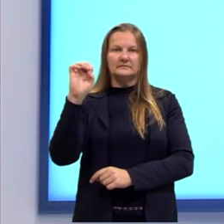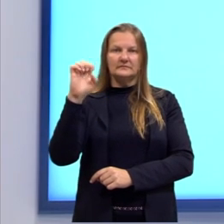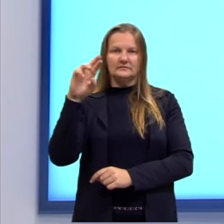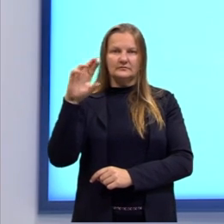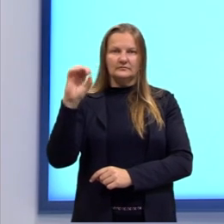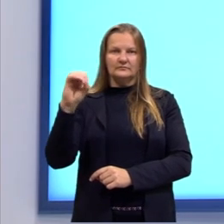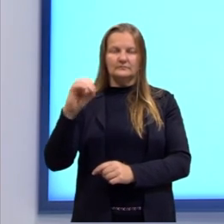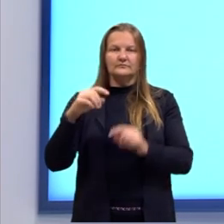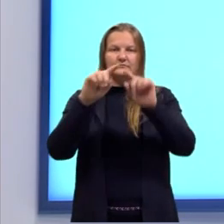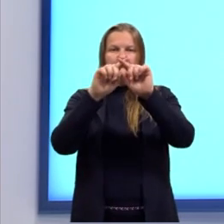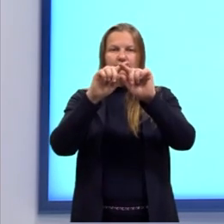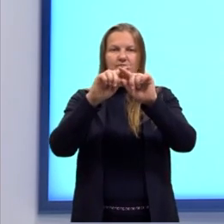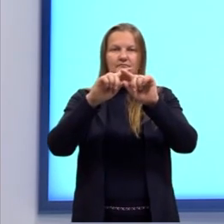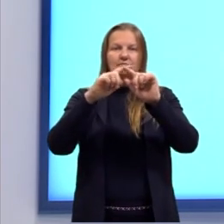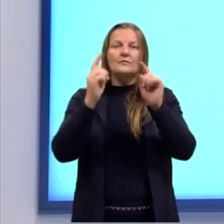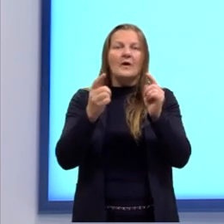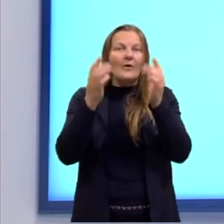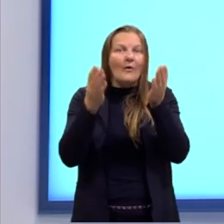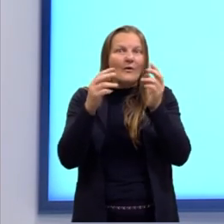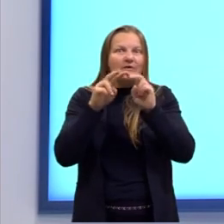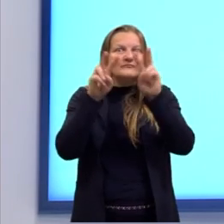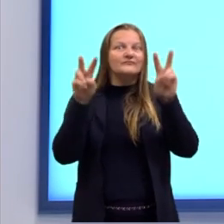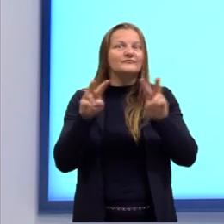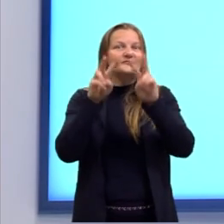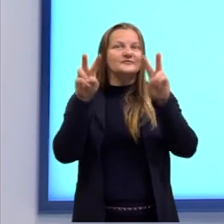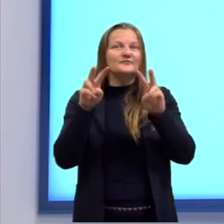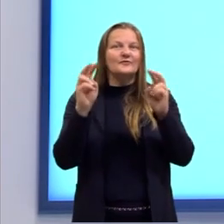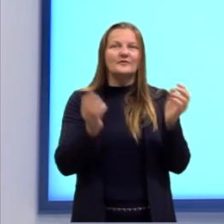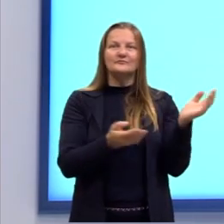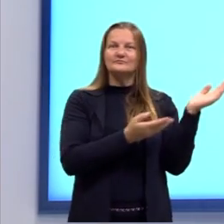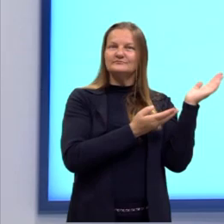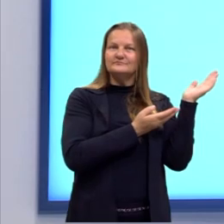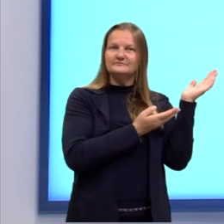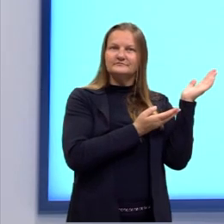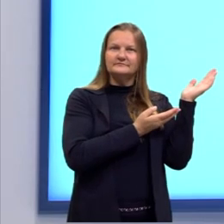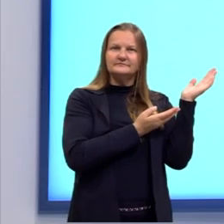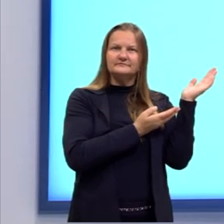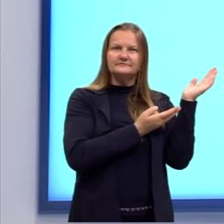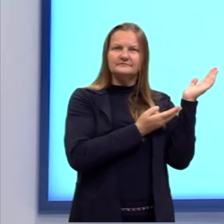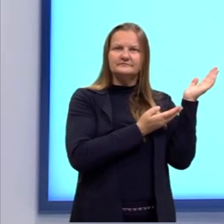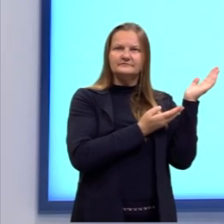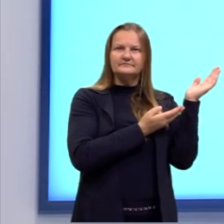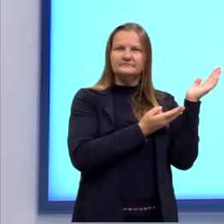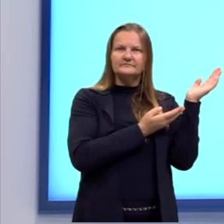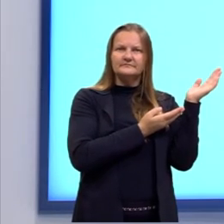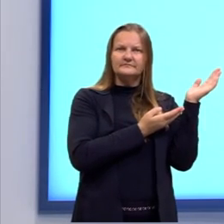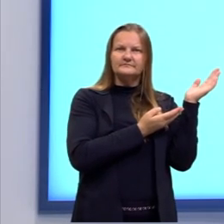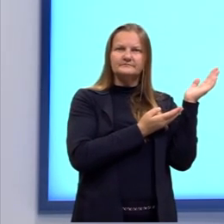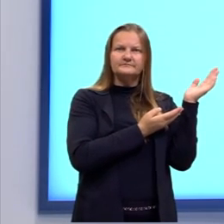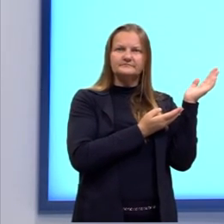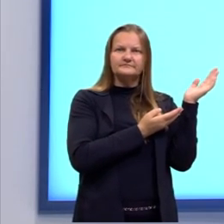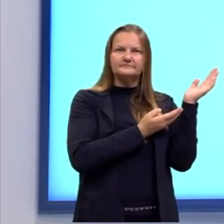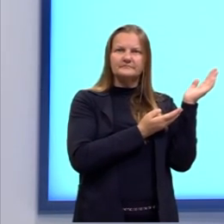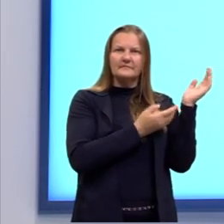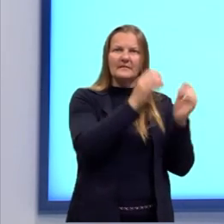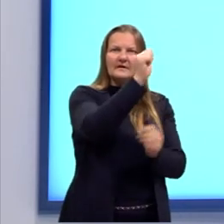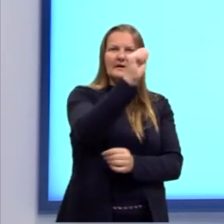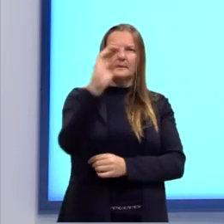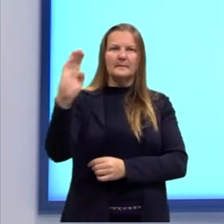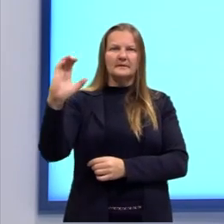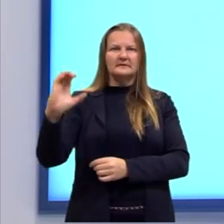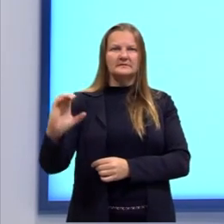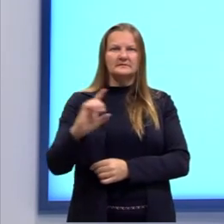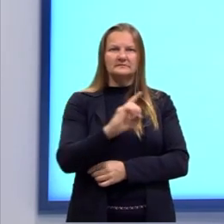gente vendem esses elementos né Nós temos então aqui um quadrilátero A B C